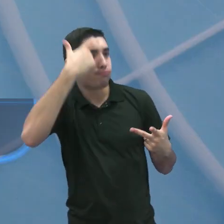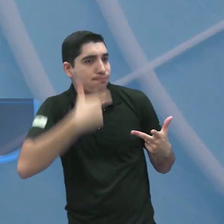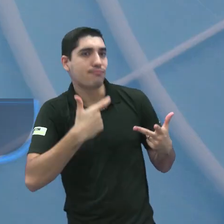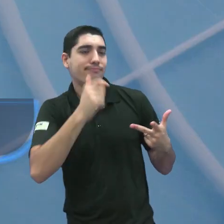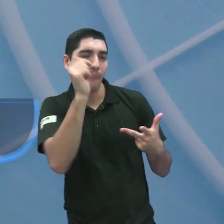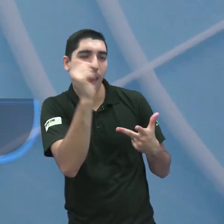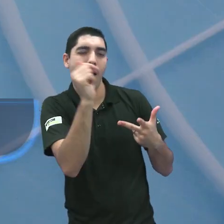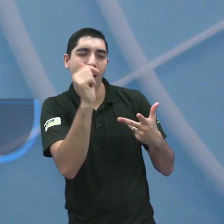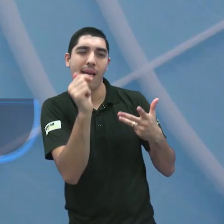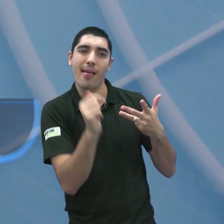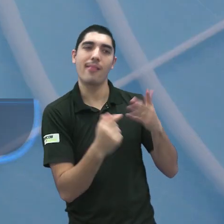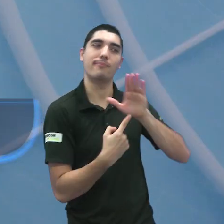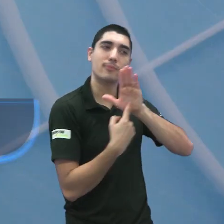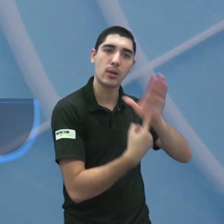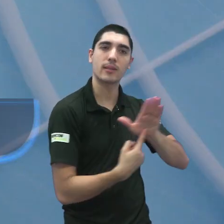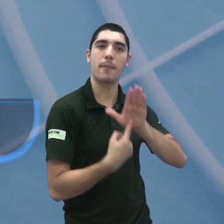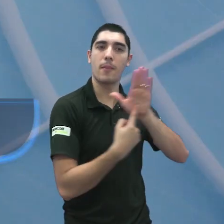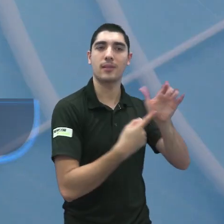vamos